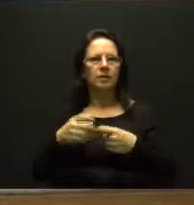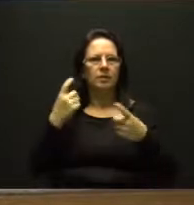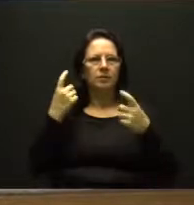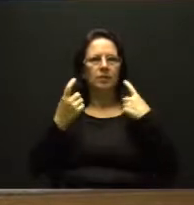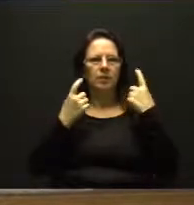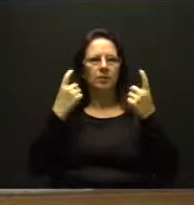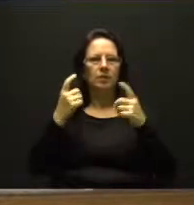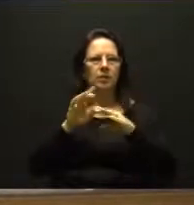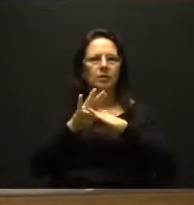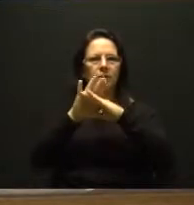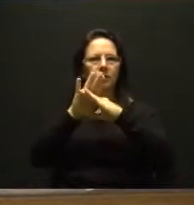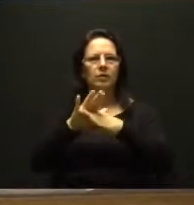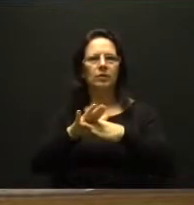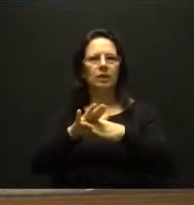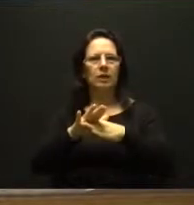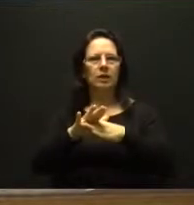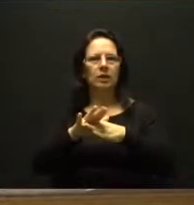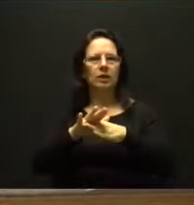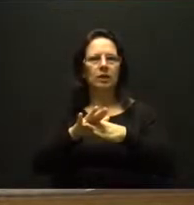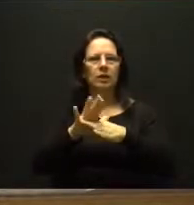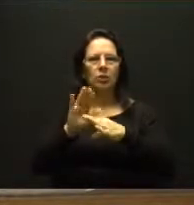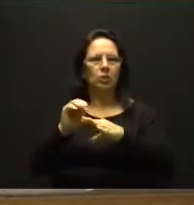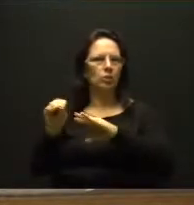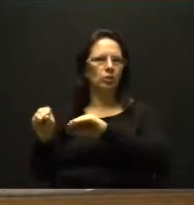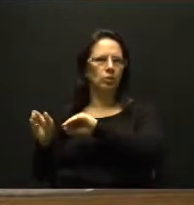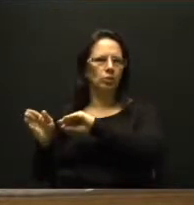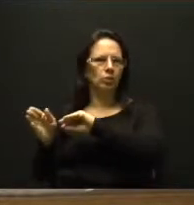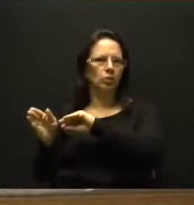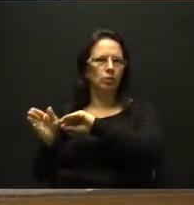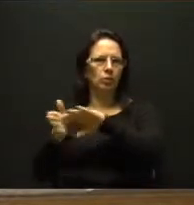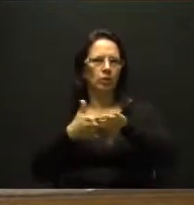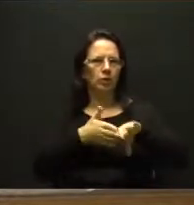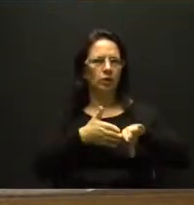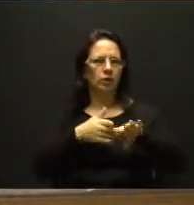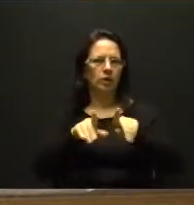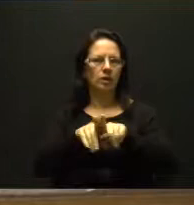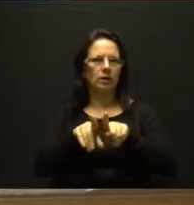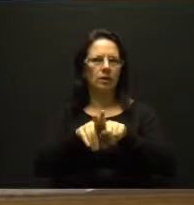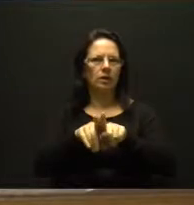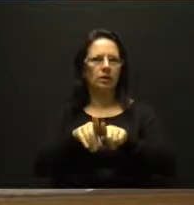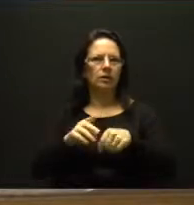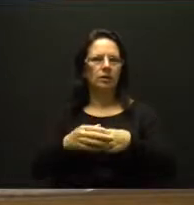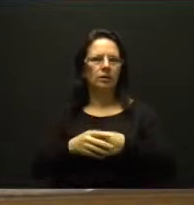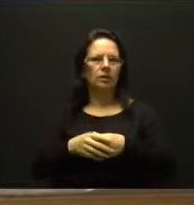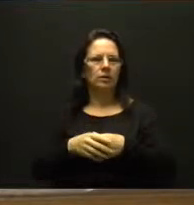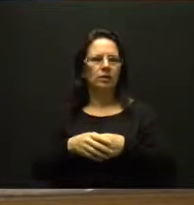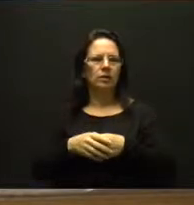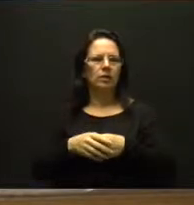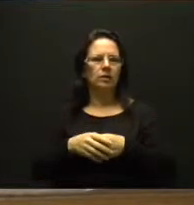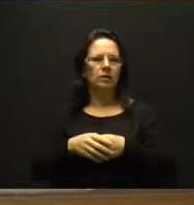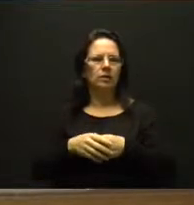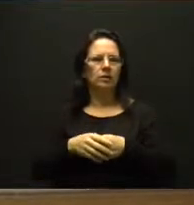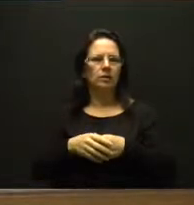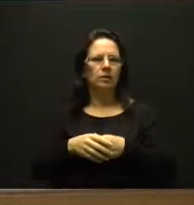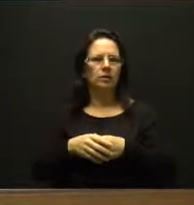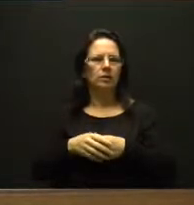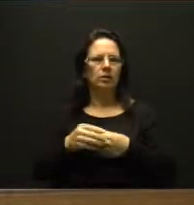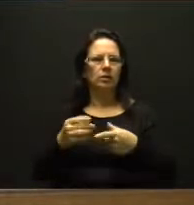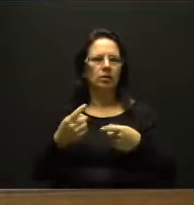auxílio não retiraram o vereador mas não a retirada porque